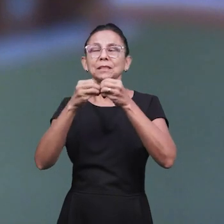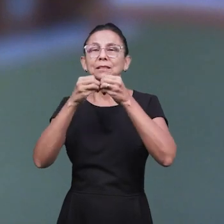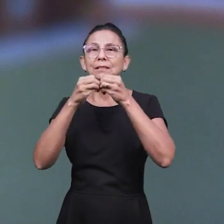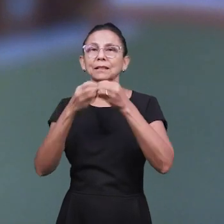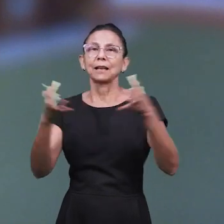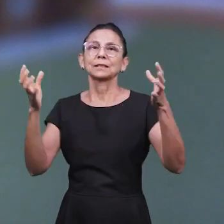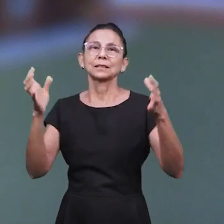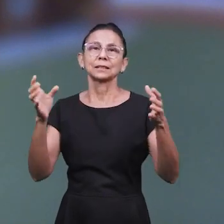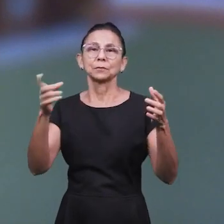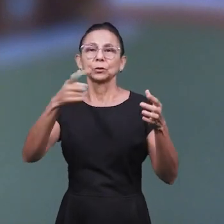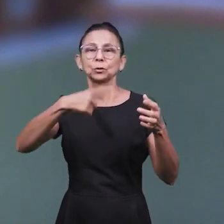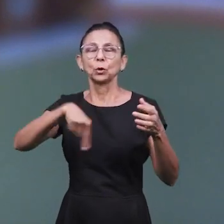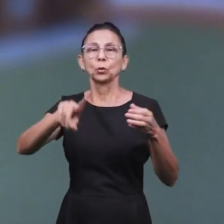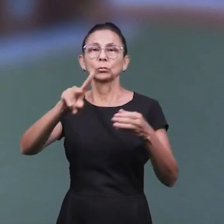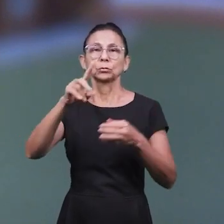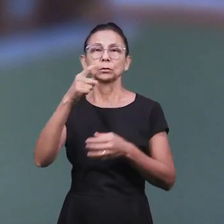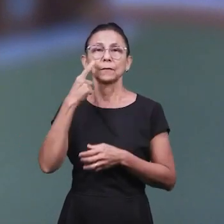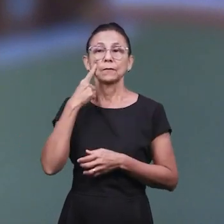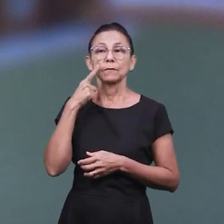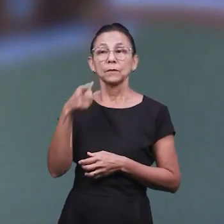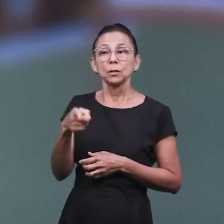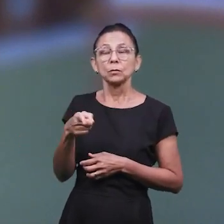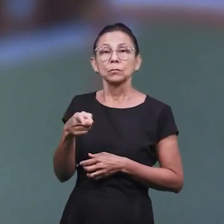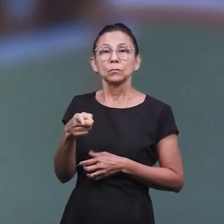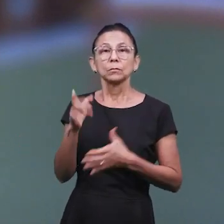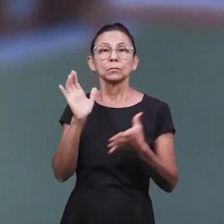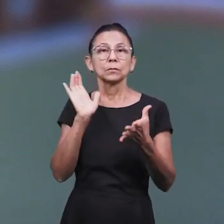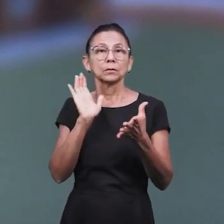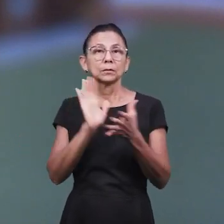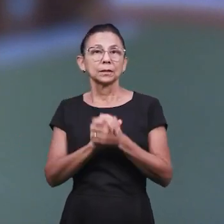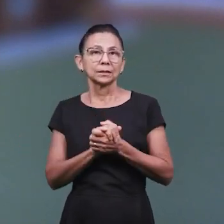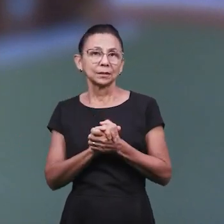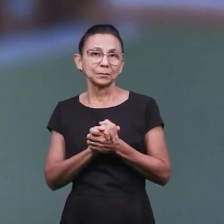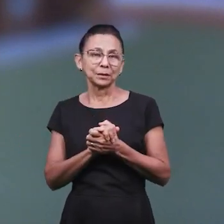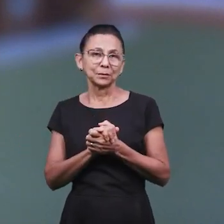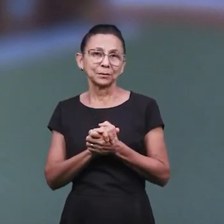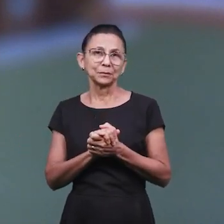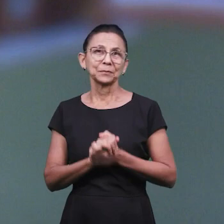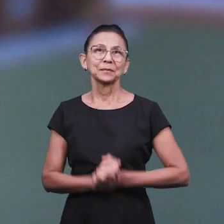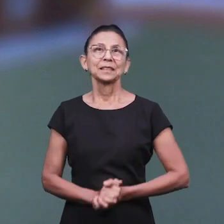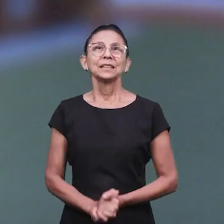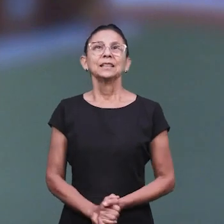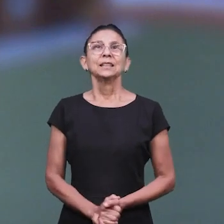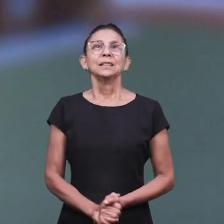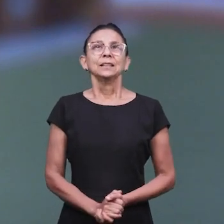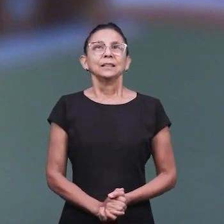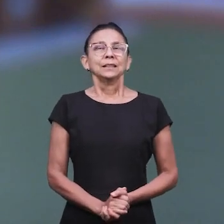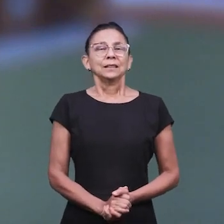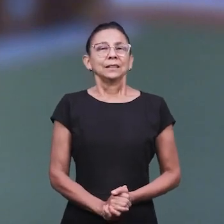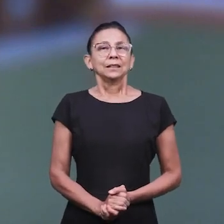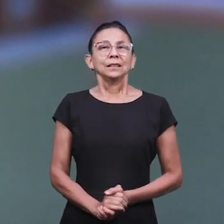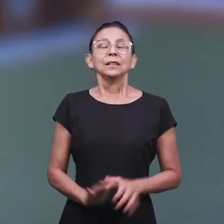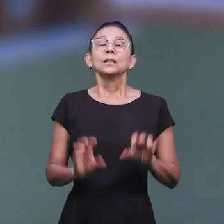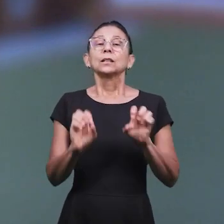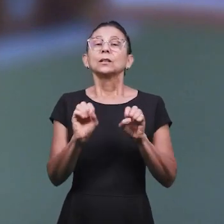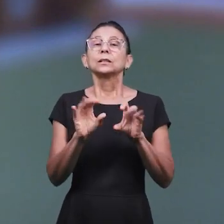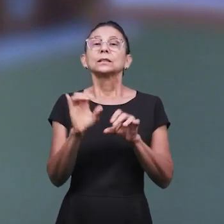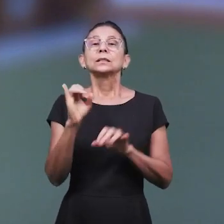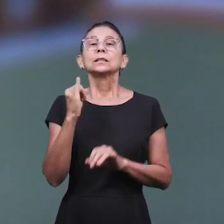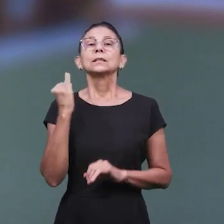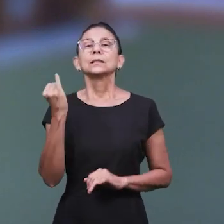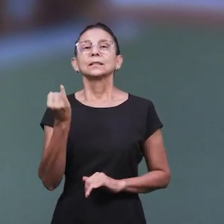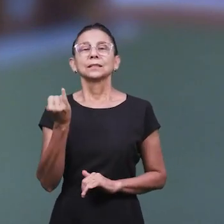aquele casamento e para a vida daquela família. Esta palavra, ela nos traz um ensinamento